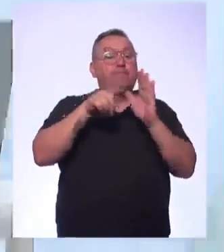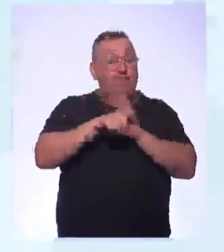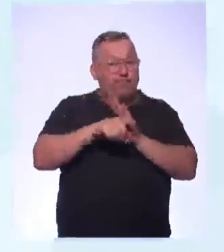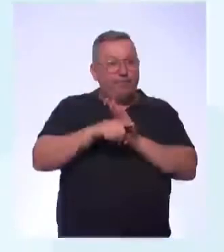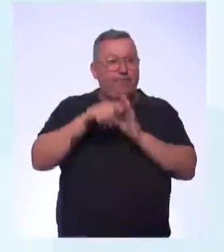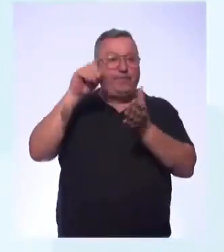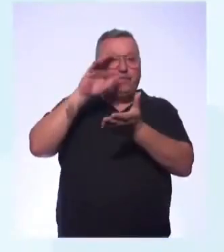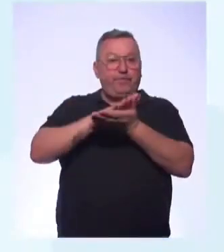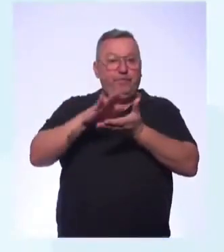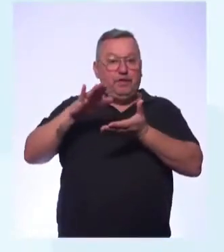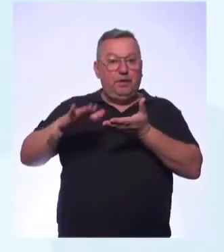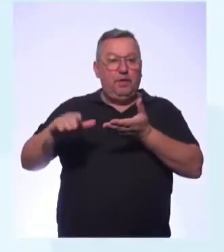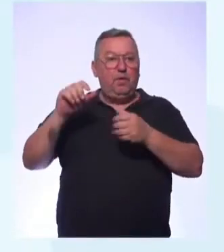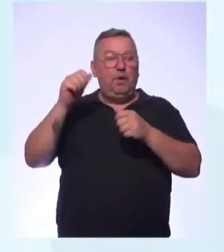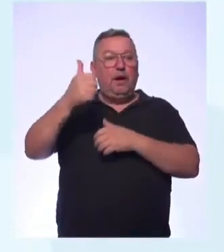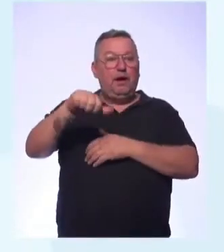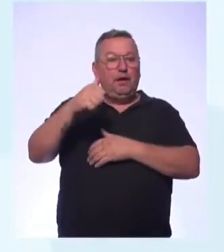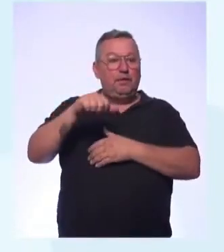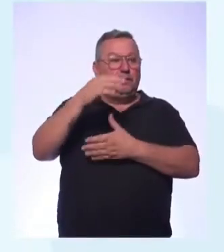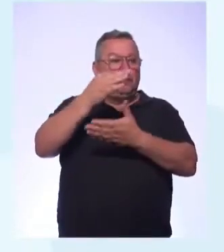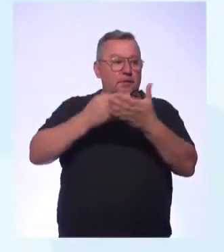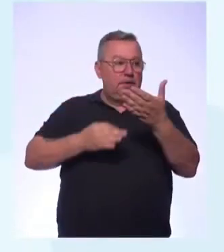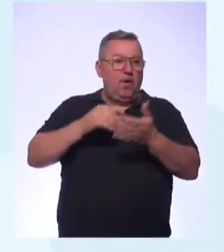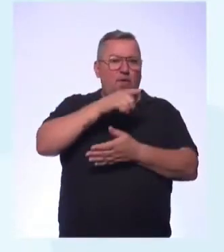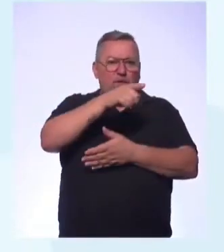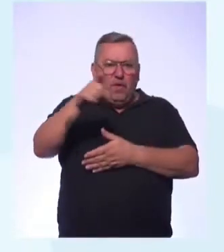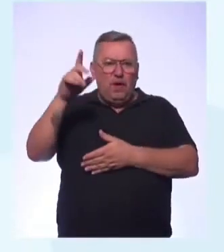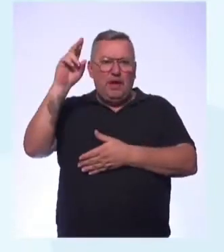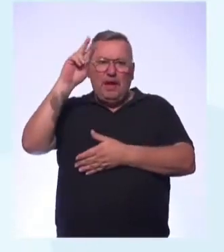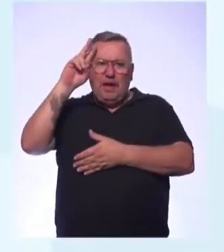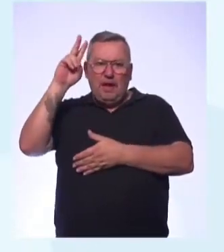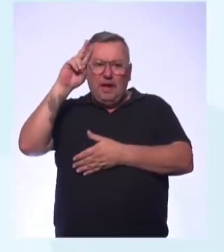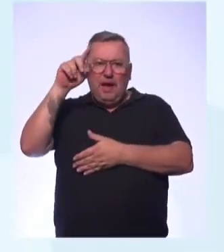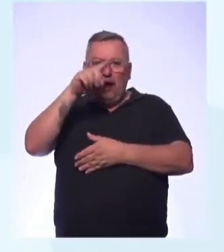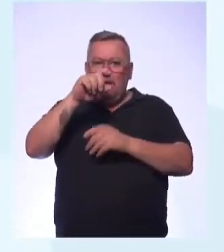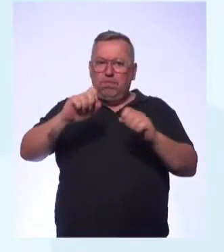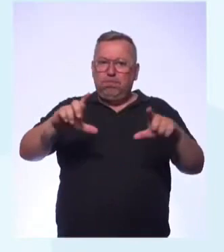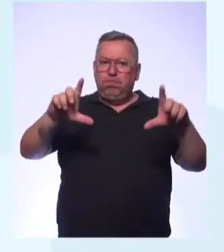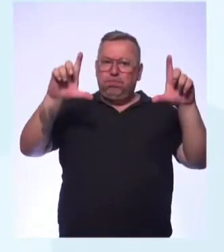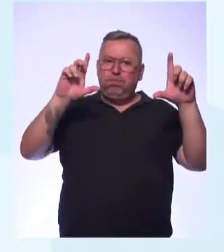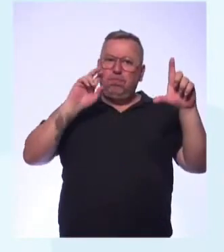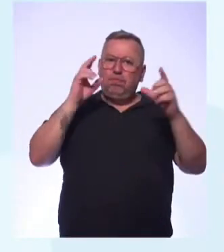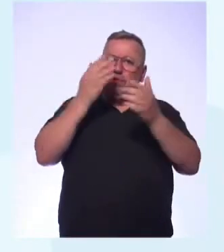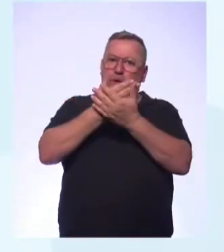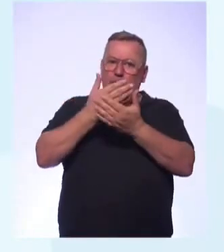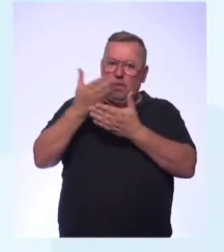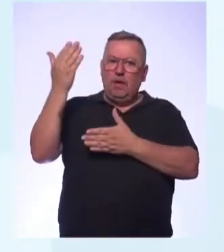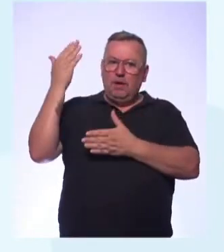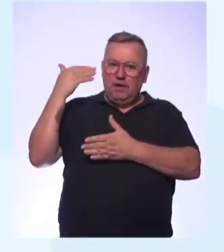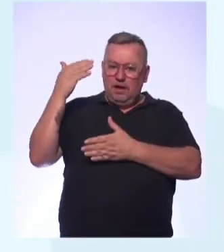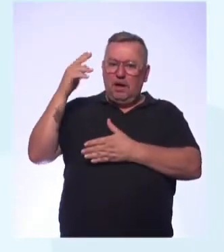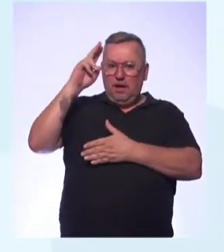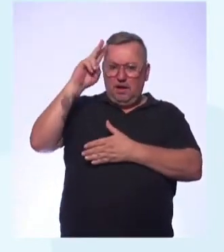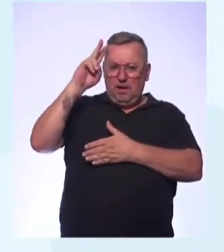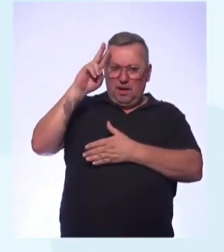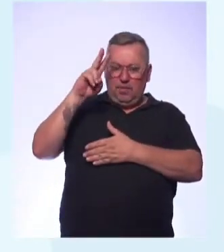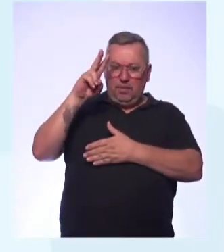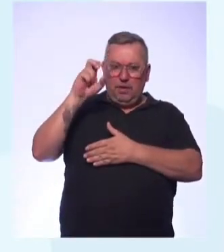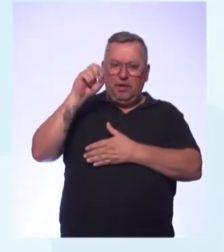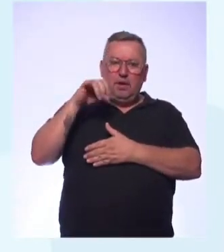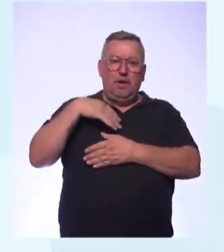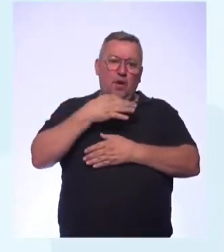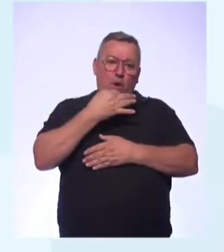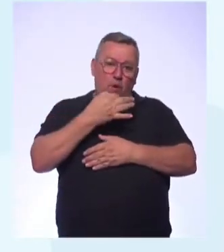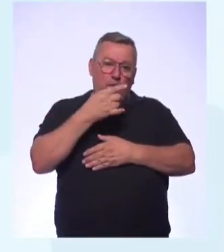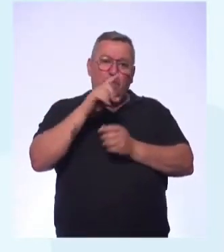A atividade aí, análise textual. Você se lembra desta gravura que vimos na aula passada? Inclusive, eu sugeri que vocês